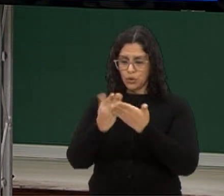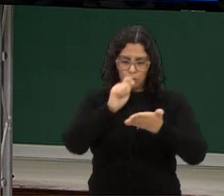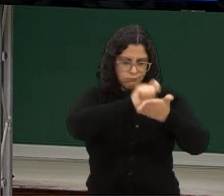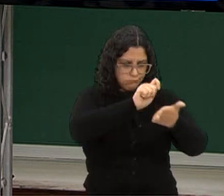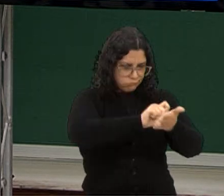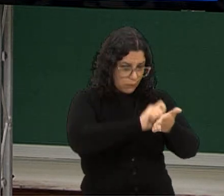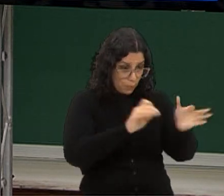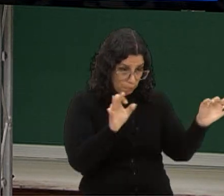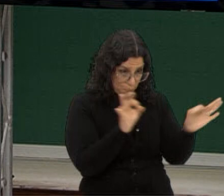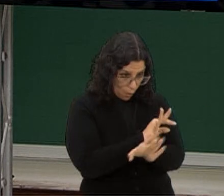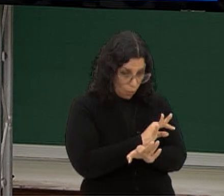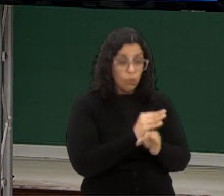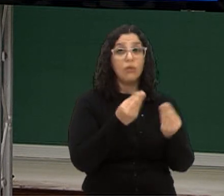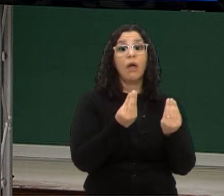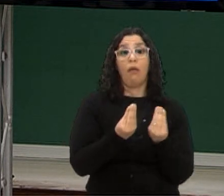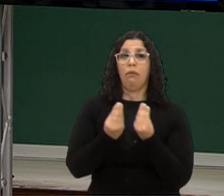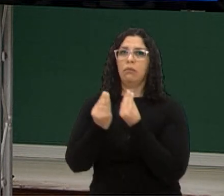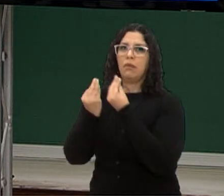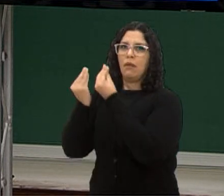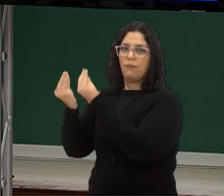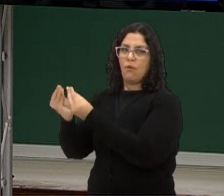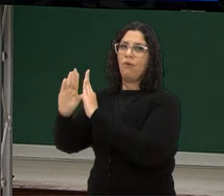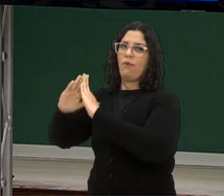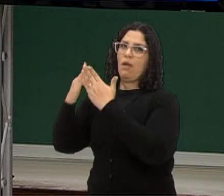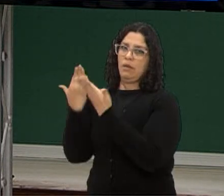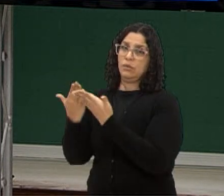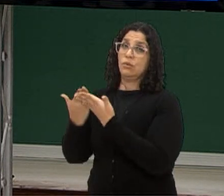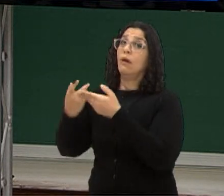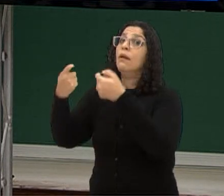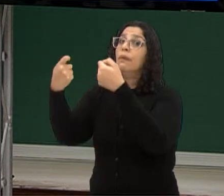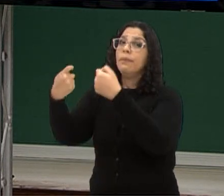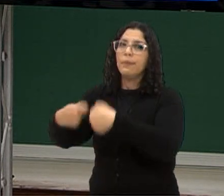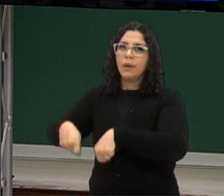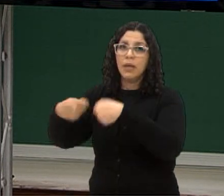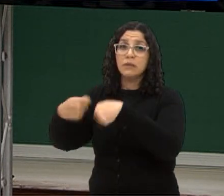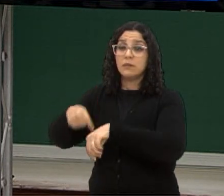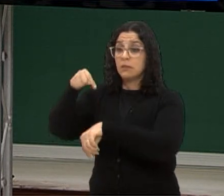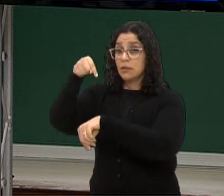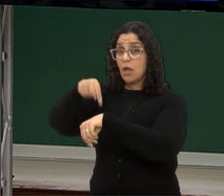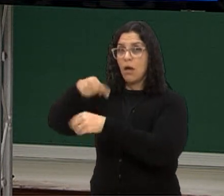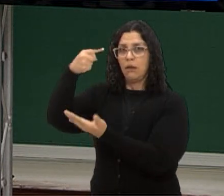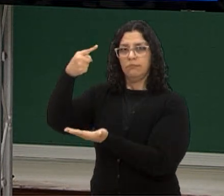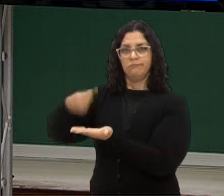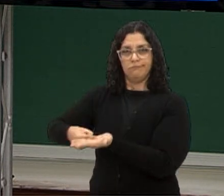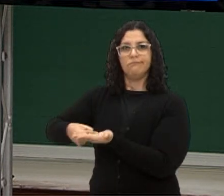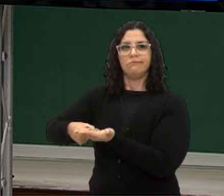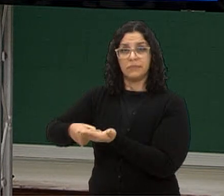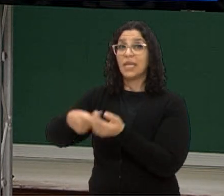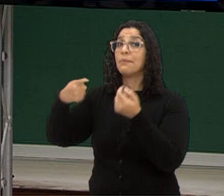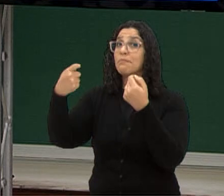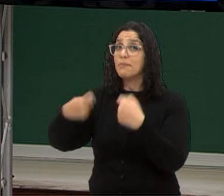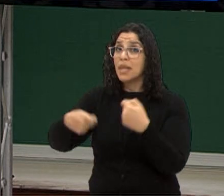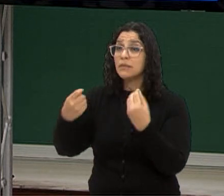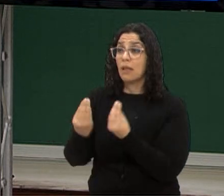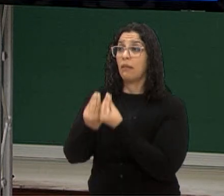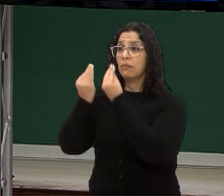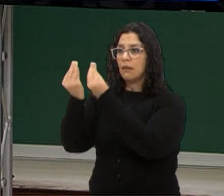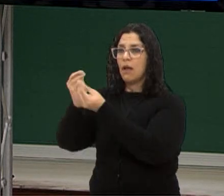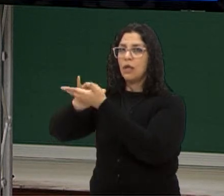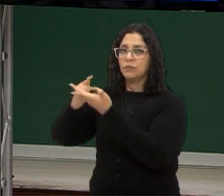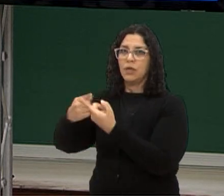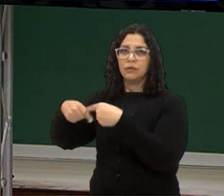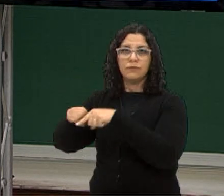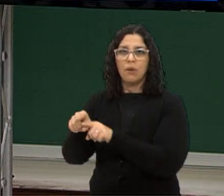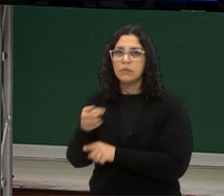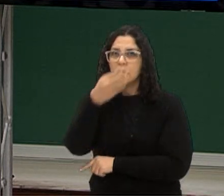impressas, fique atento, é necessário entregar essas atividades no horário combinado. Precisa entregar essas atividades,